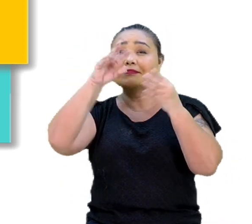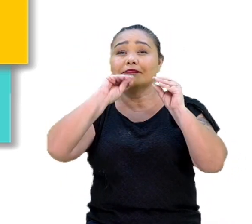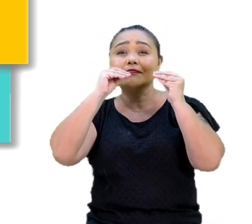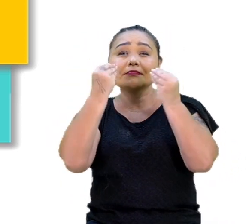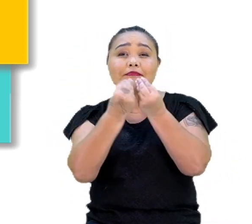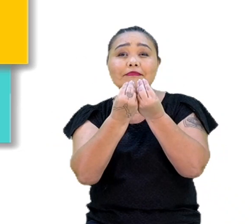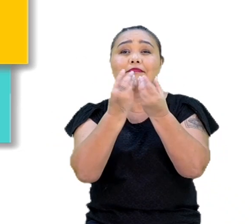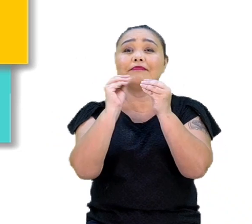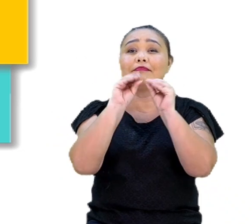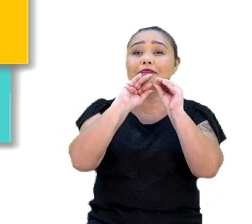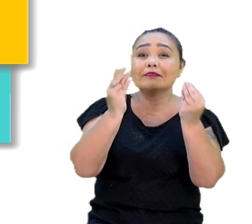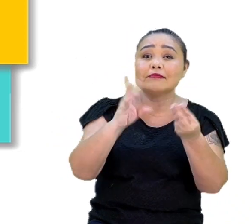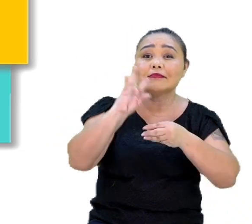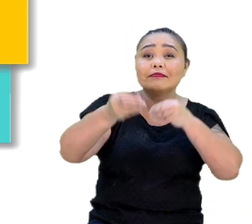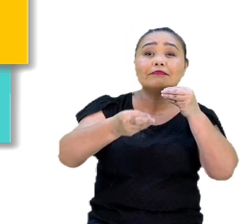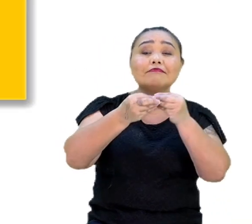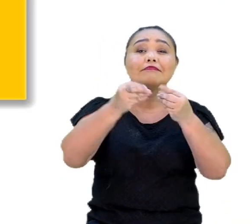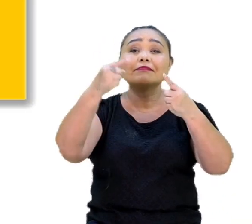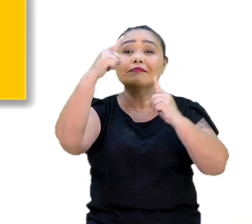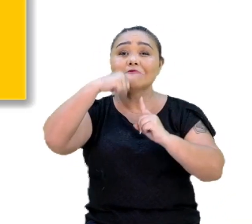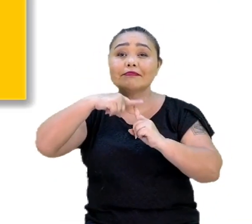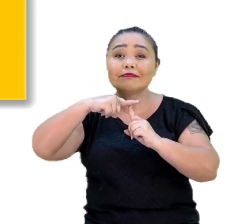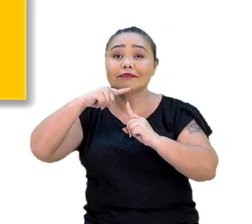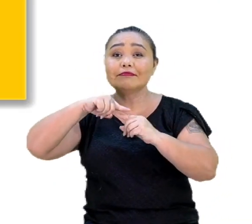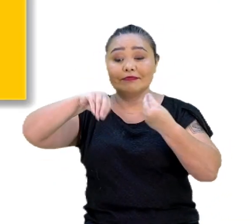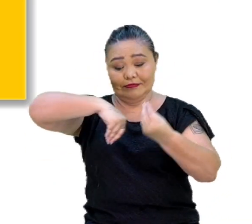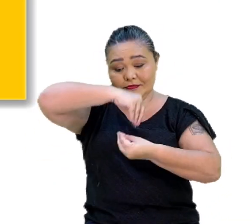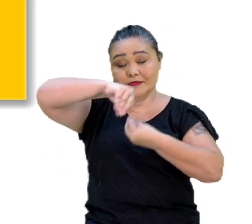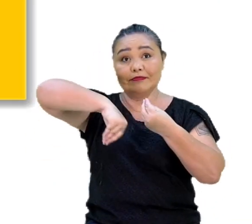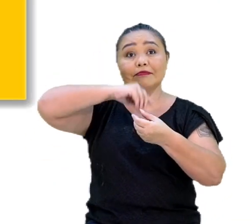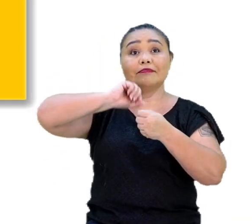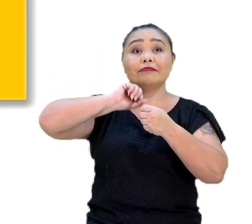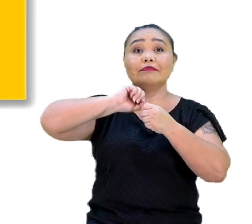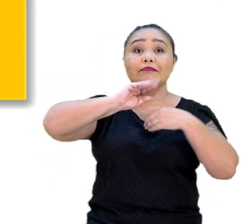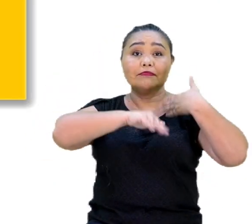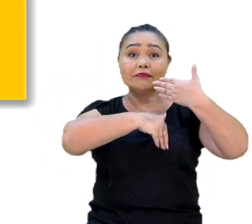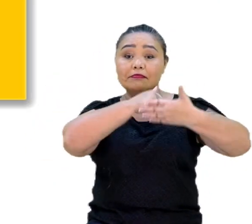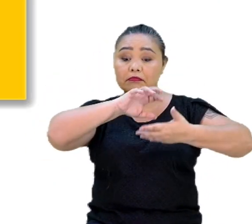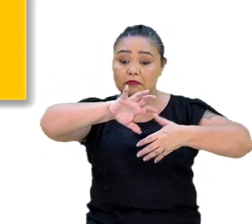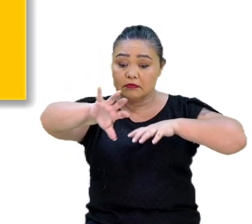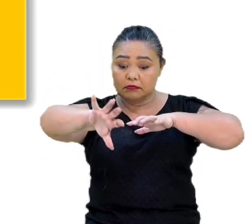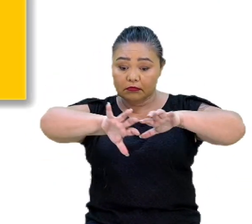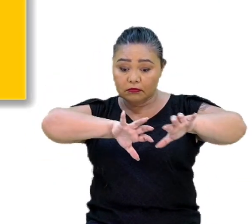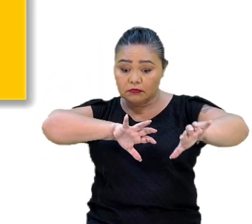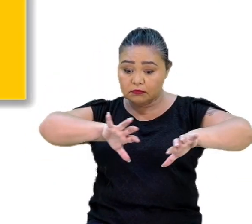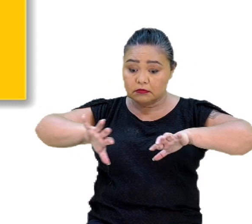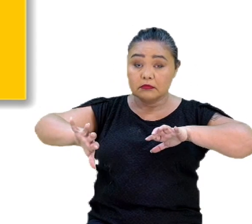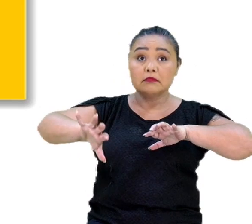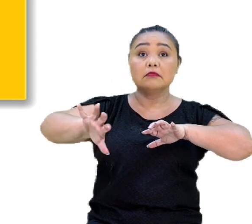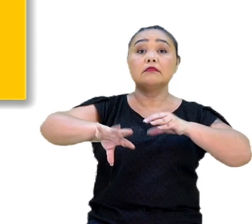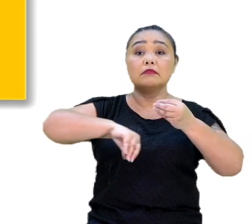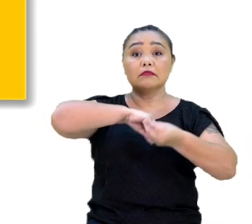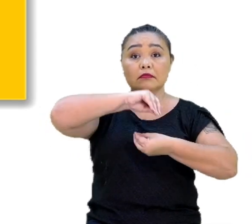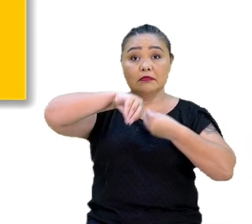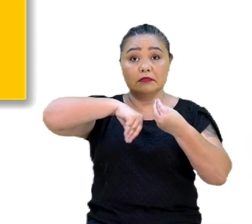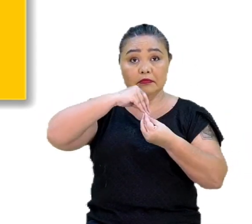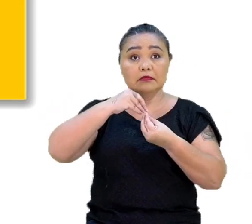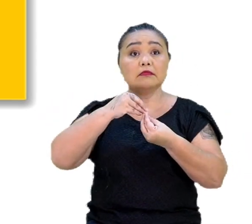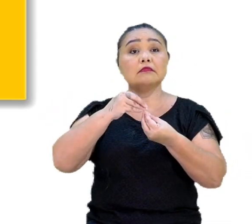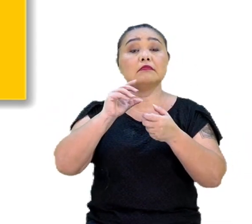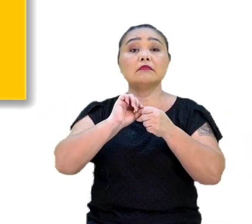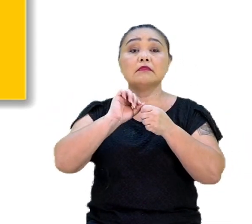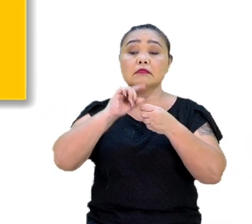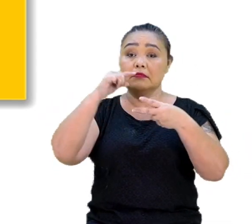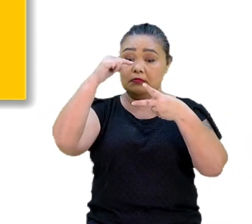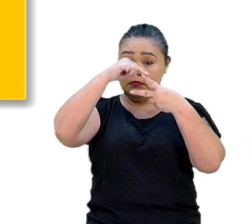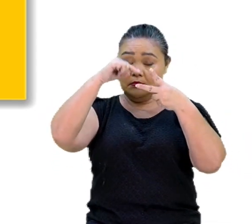simples, compostas e os tipos de misturas, os processos de separação de misturas e as duas